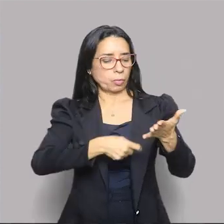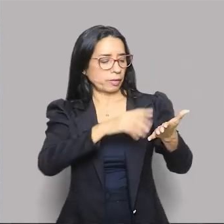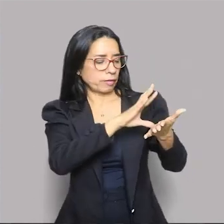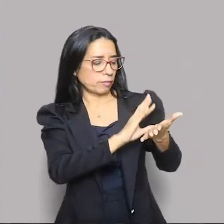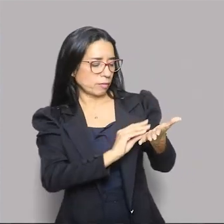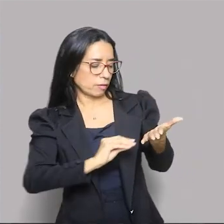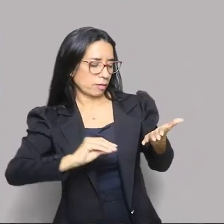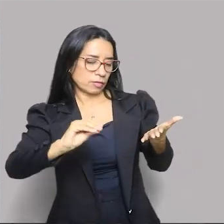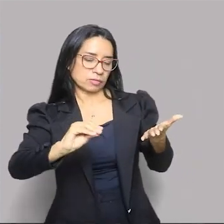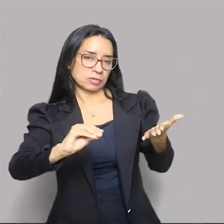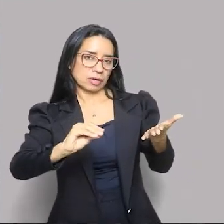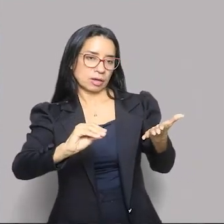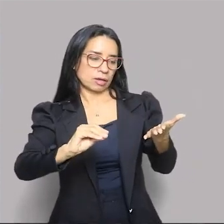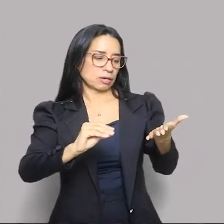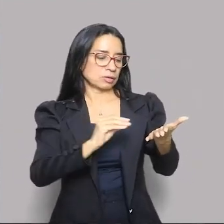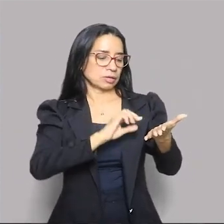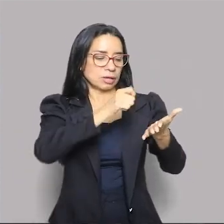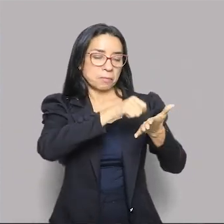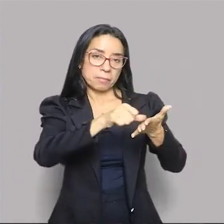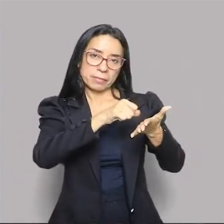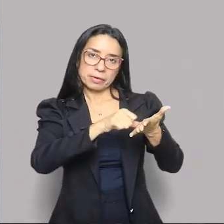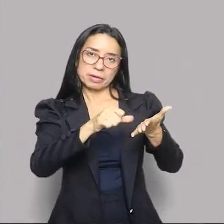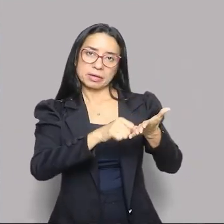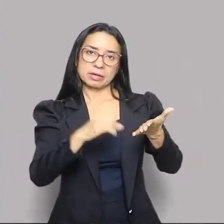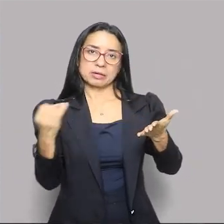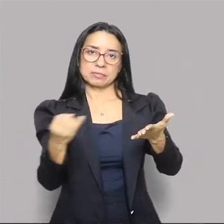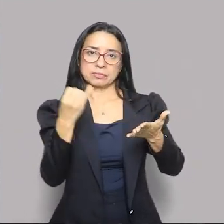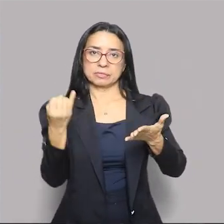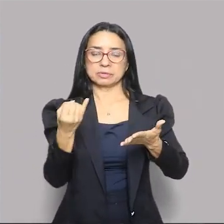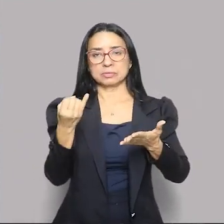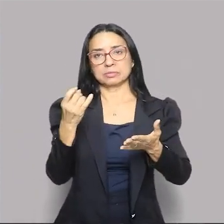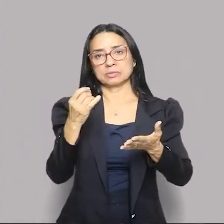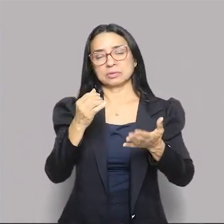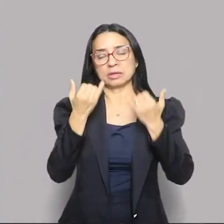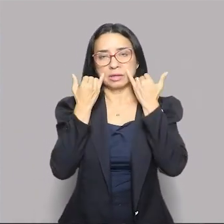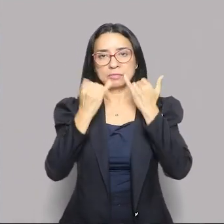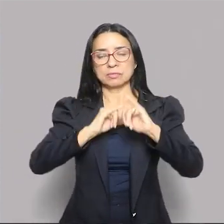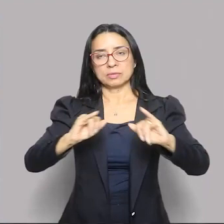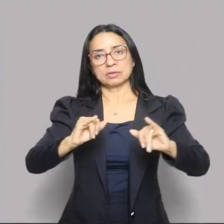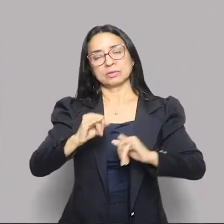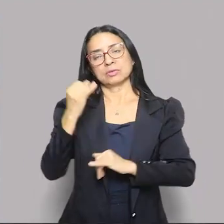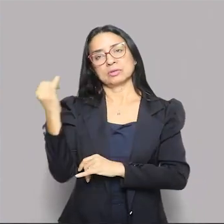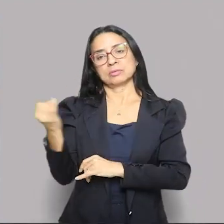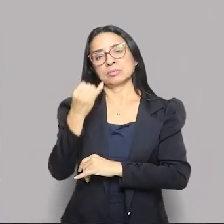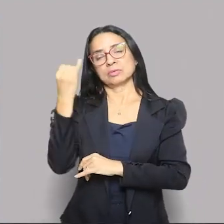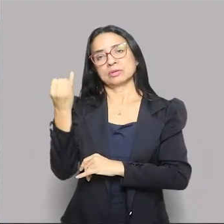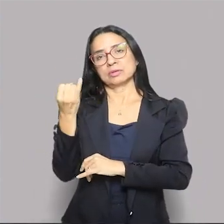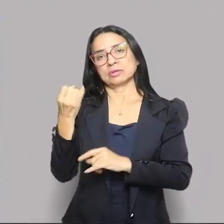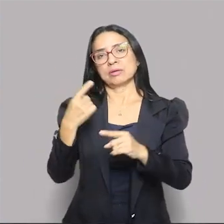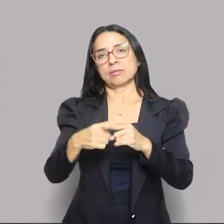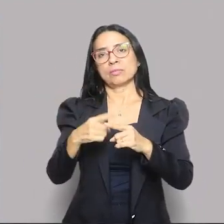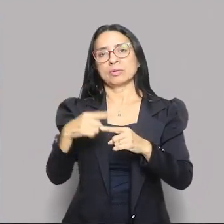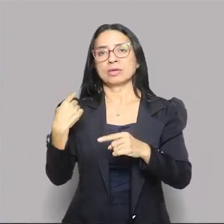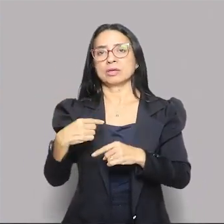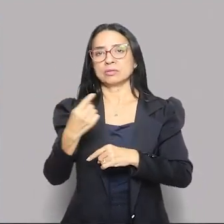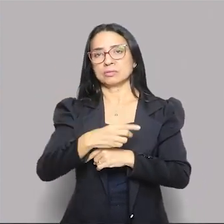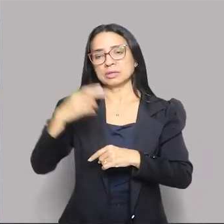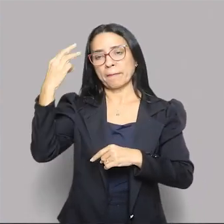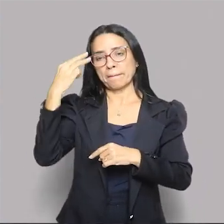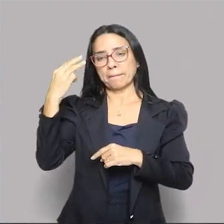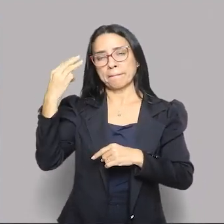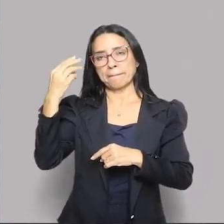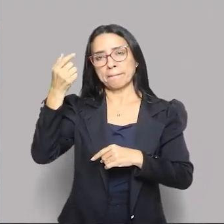ali de tudo que você está lendo informações importantes. Até porque a nossa mente não vai conseguir lembrar de reter todas